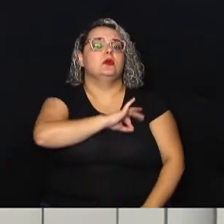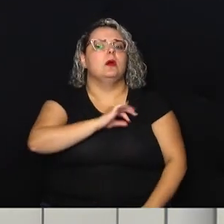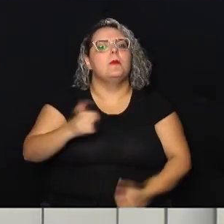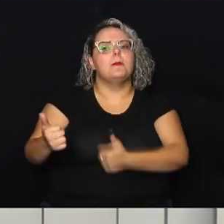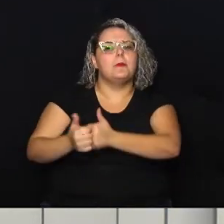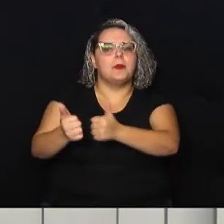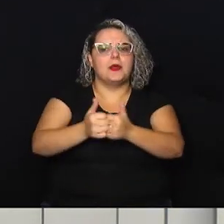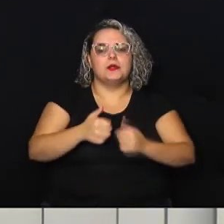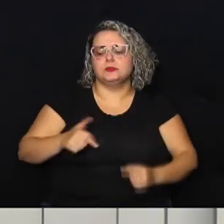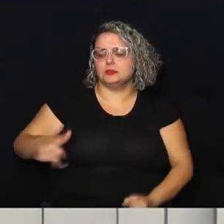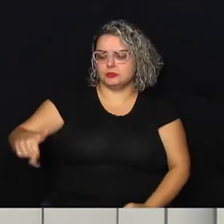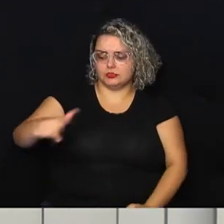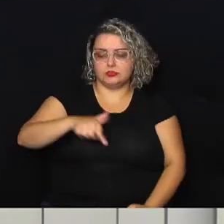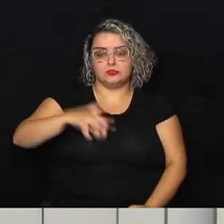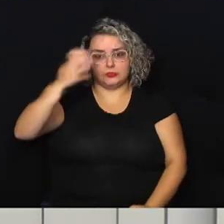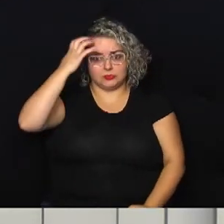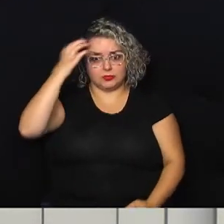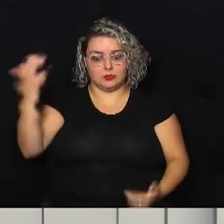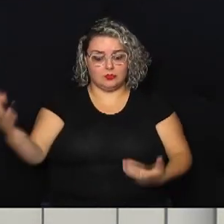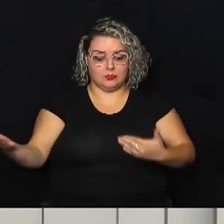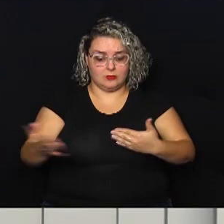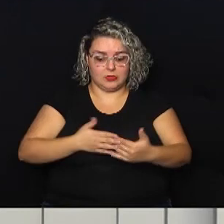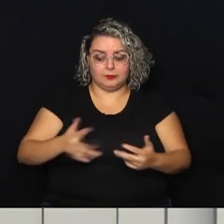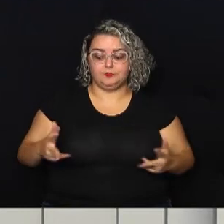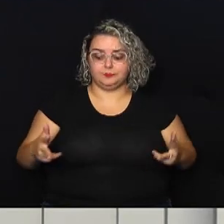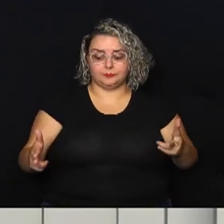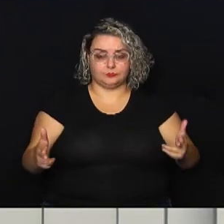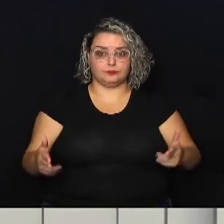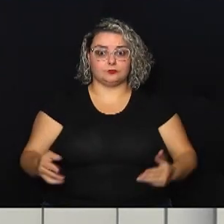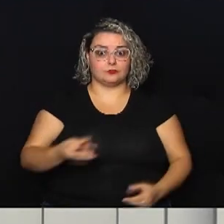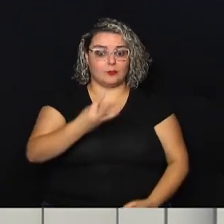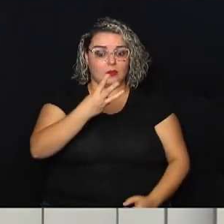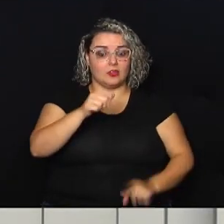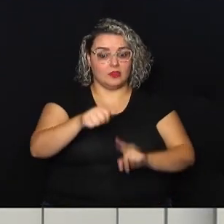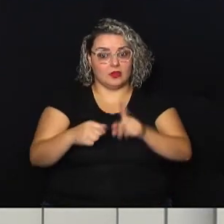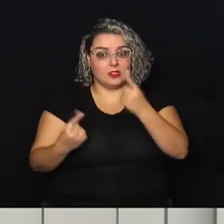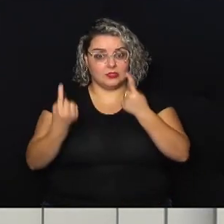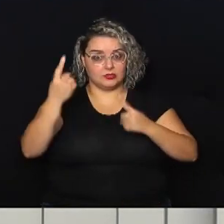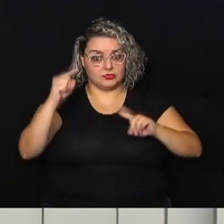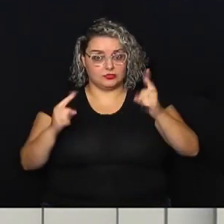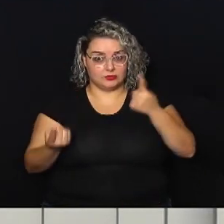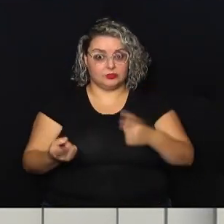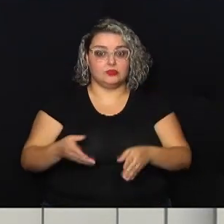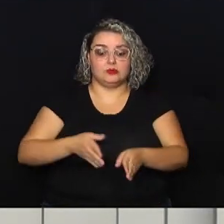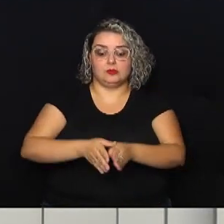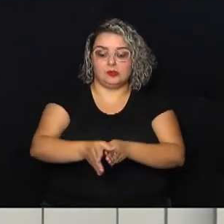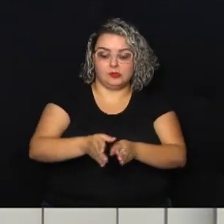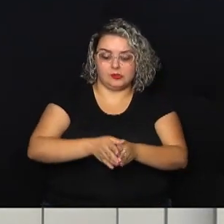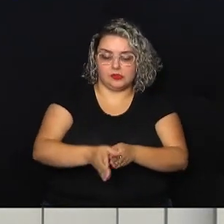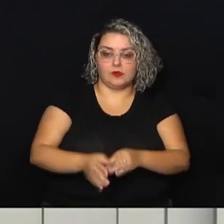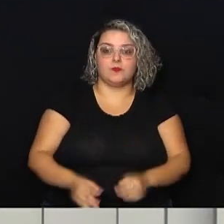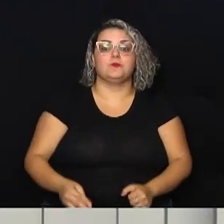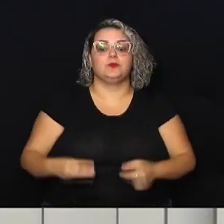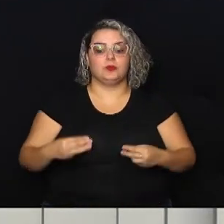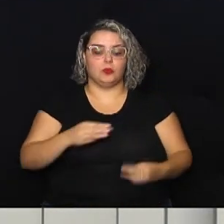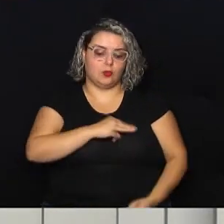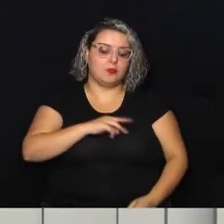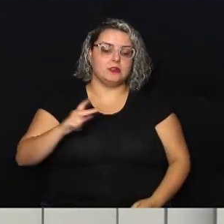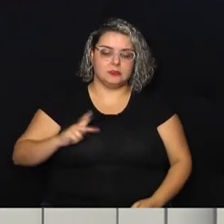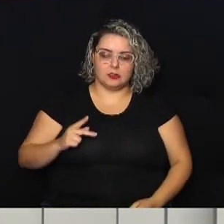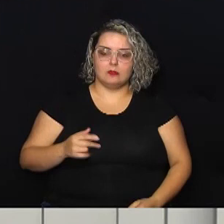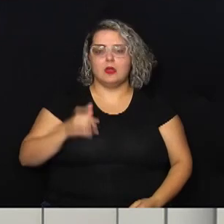O trecho estava interditado desde o dia 3 de fevereiro por uma recomendação do Ministério Público para